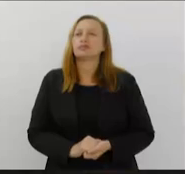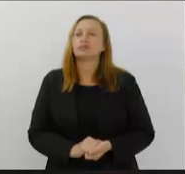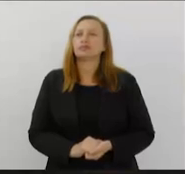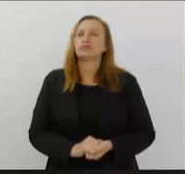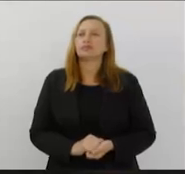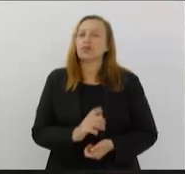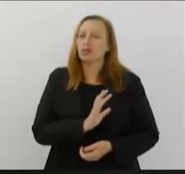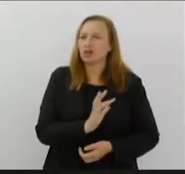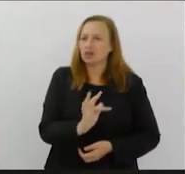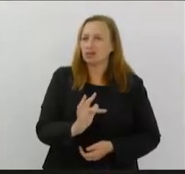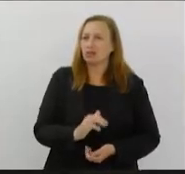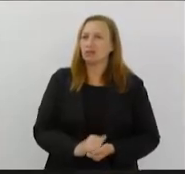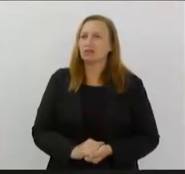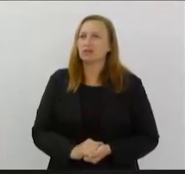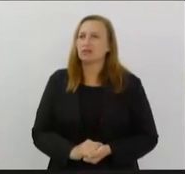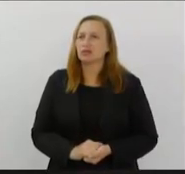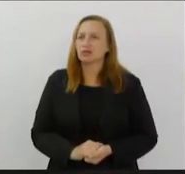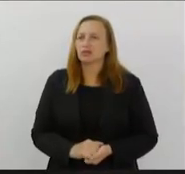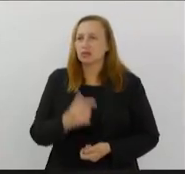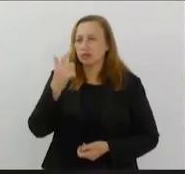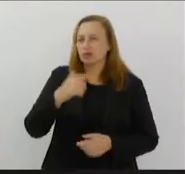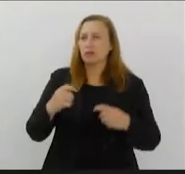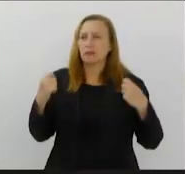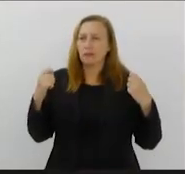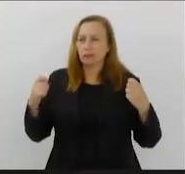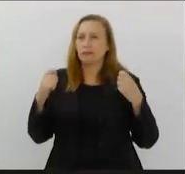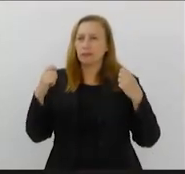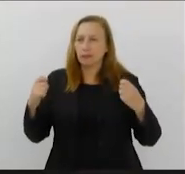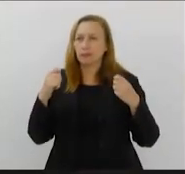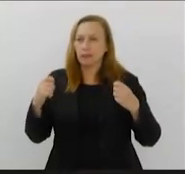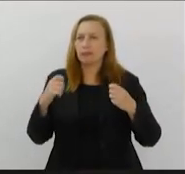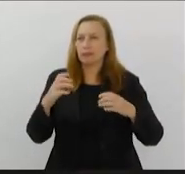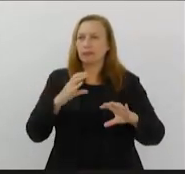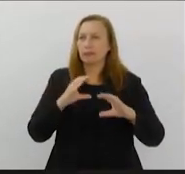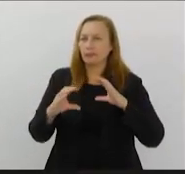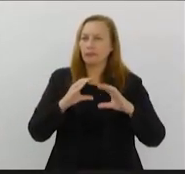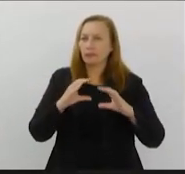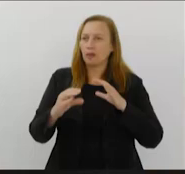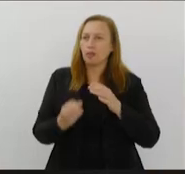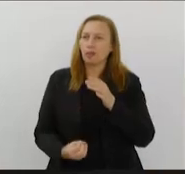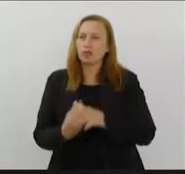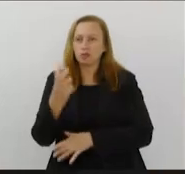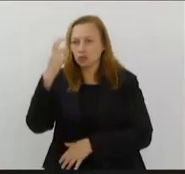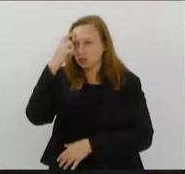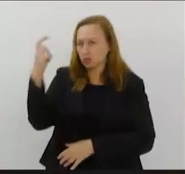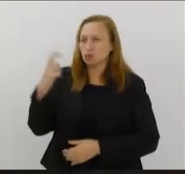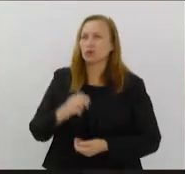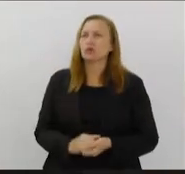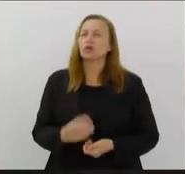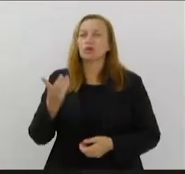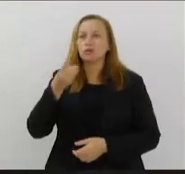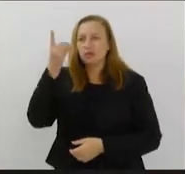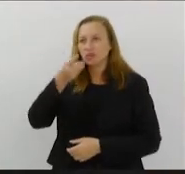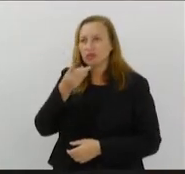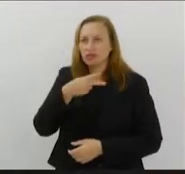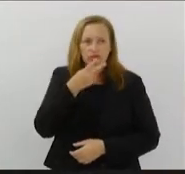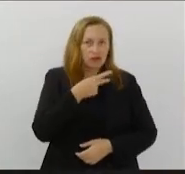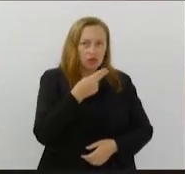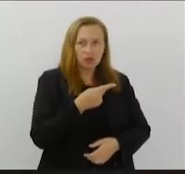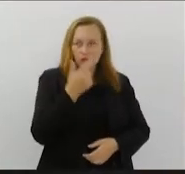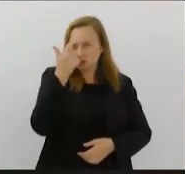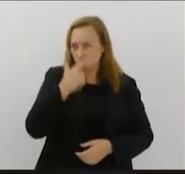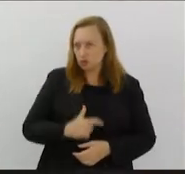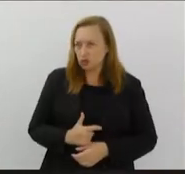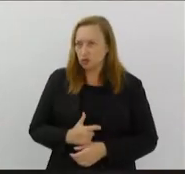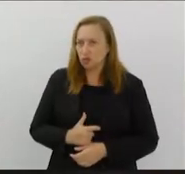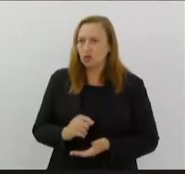Baixada Fluminense. Sou ativista, comunicador, produtor cultural. E, como o deputado bem colocou, eu sou